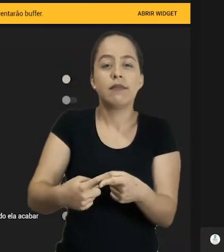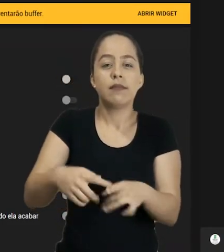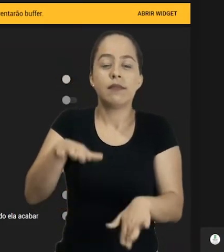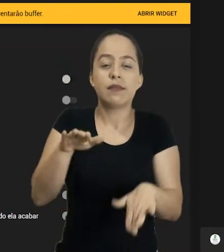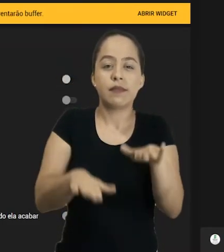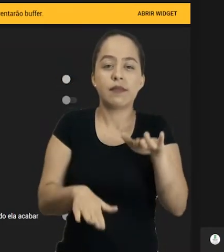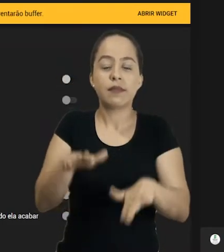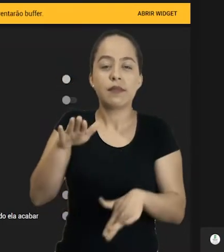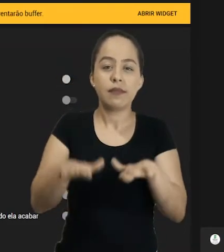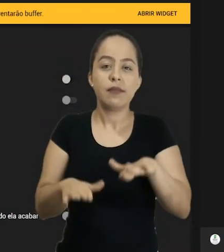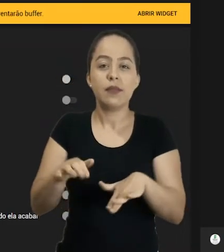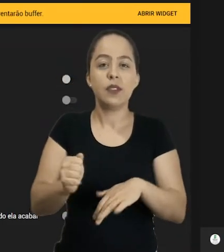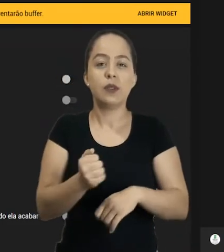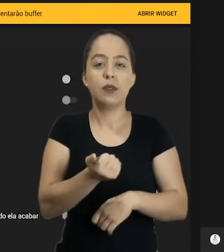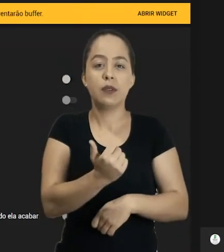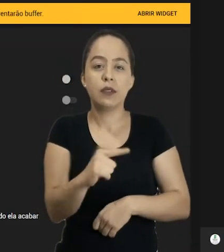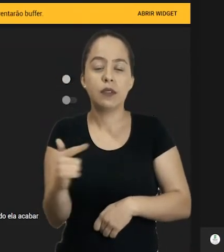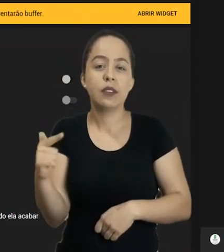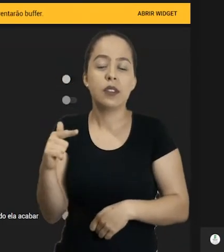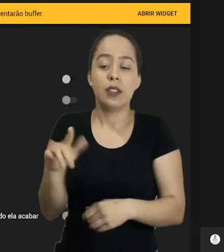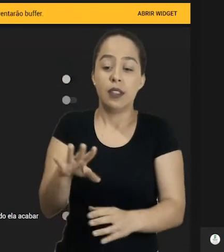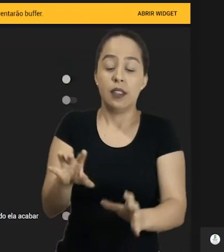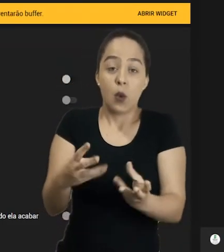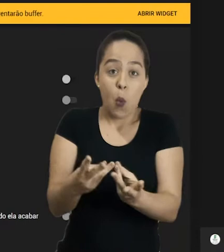com. Nem sempre tem